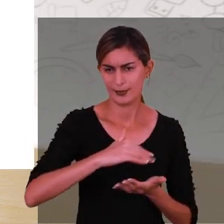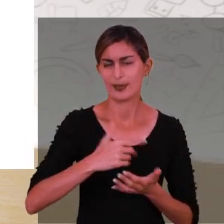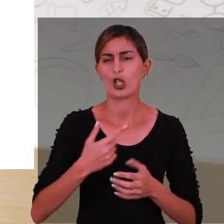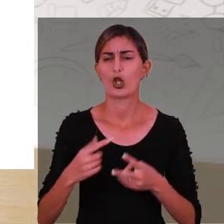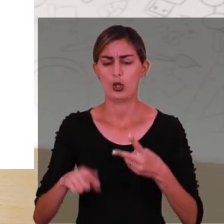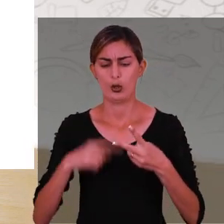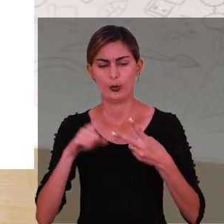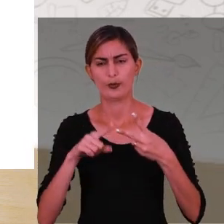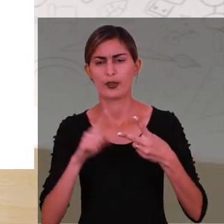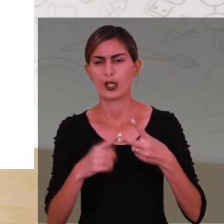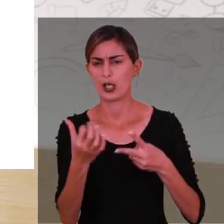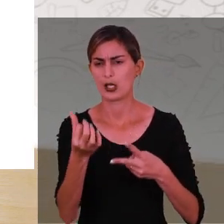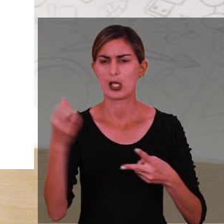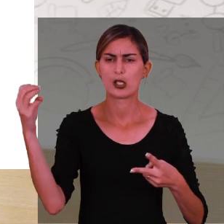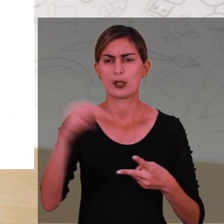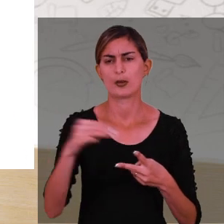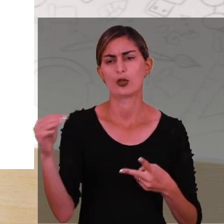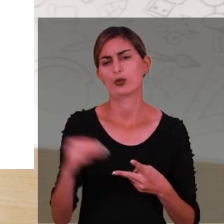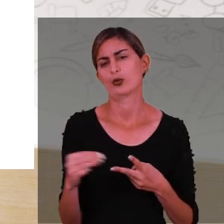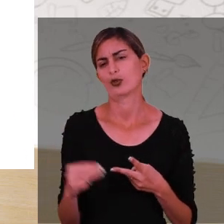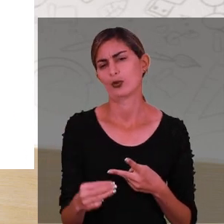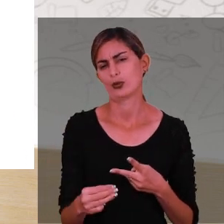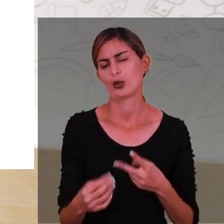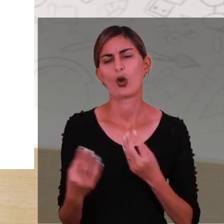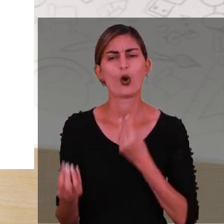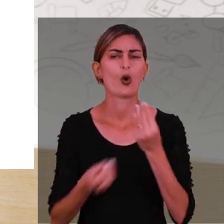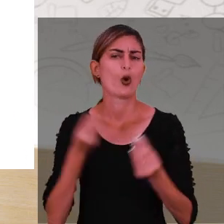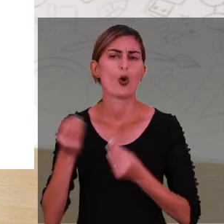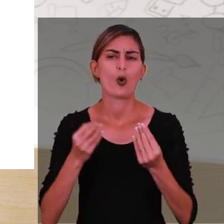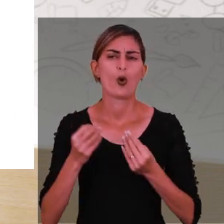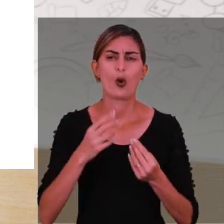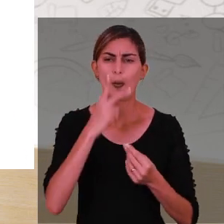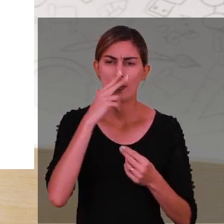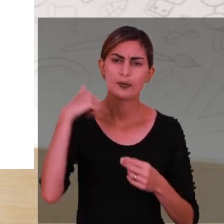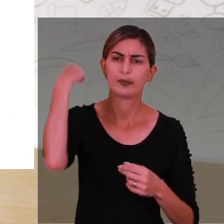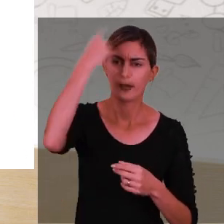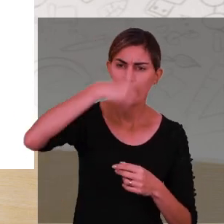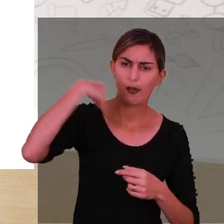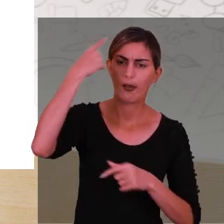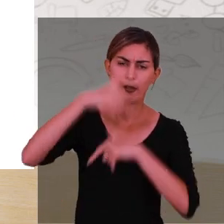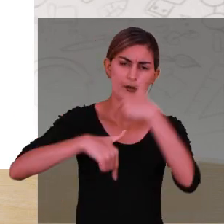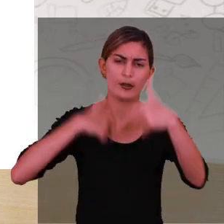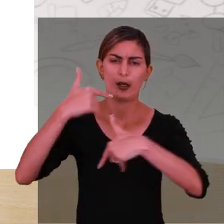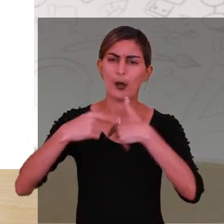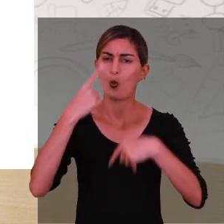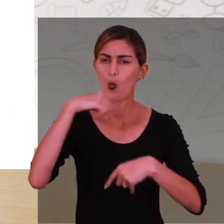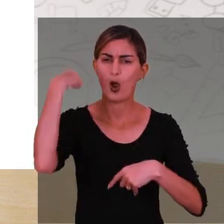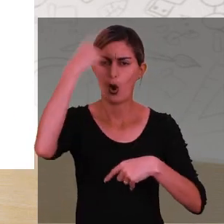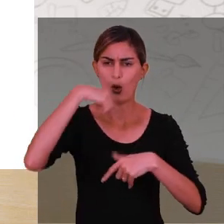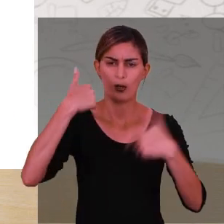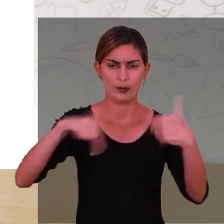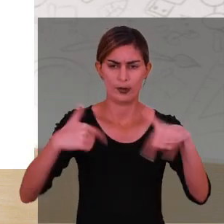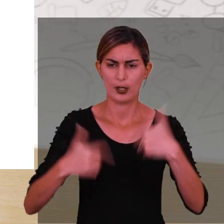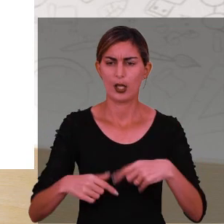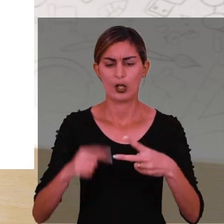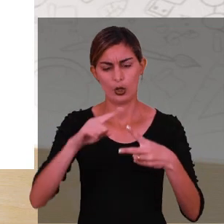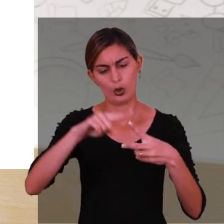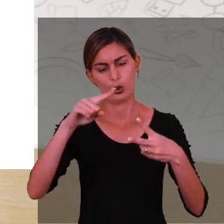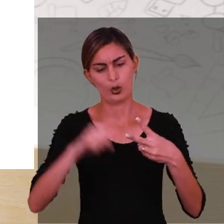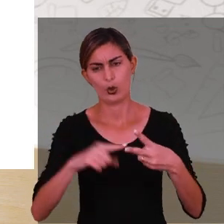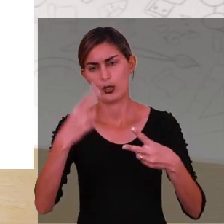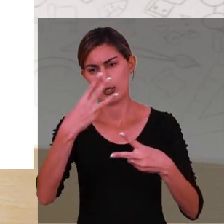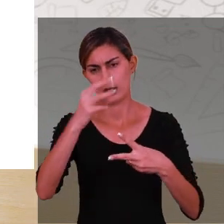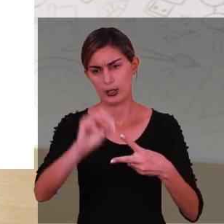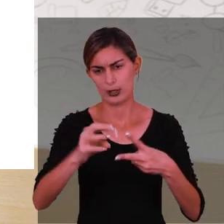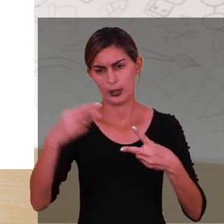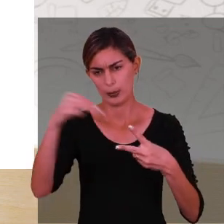E no ponto 2, foram 6 minutos. Como os ciclos se repetem, em 1 hora, então teremos 2